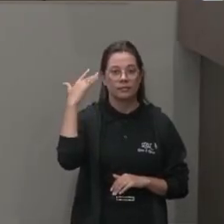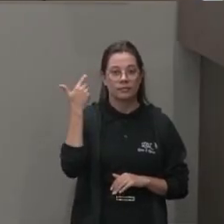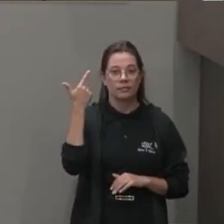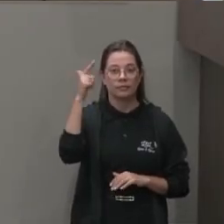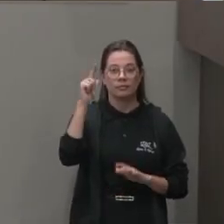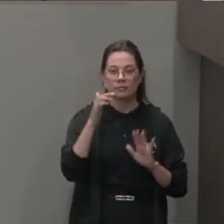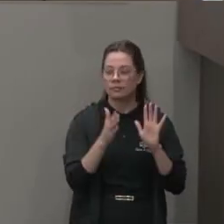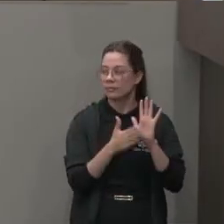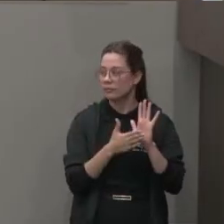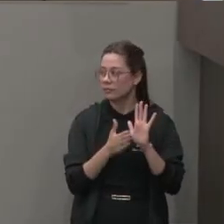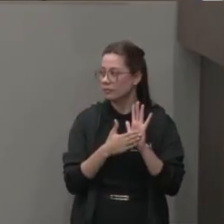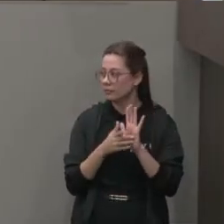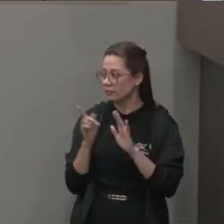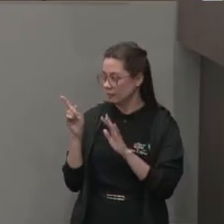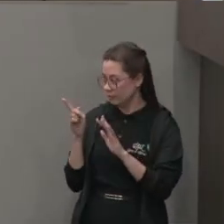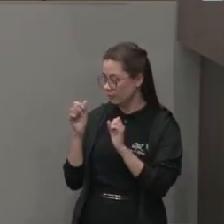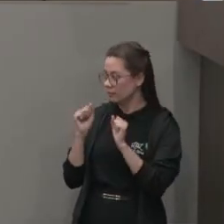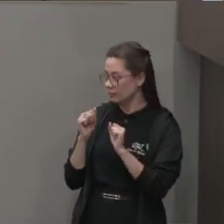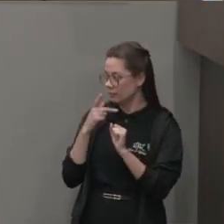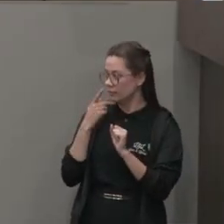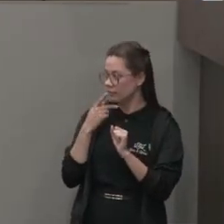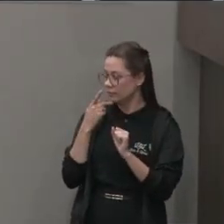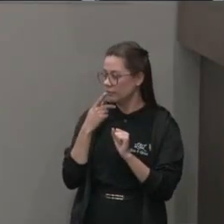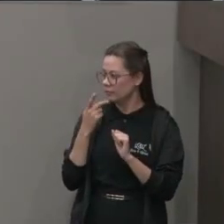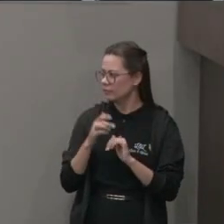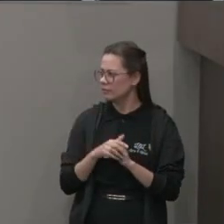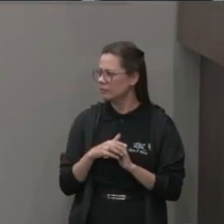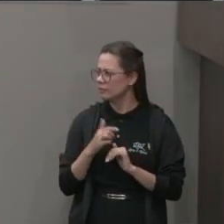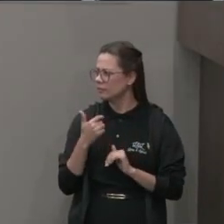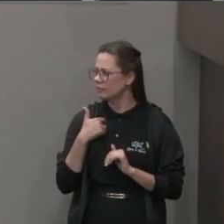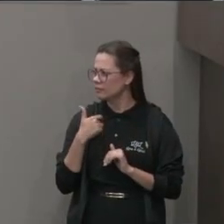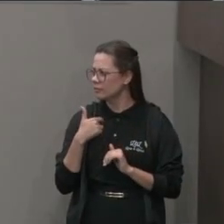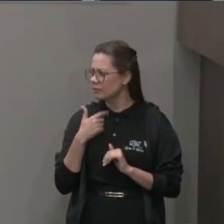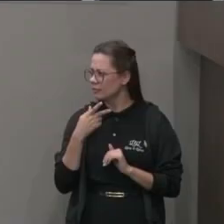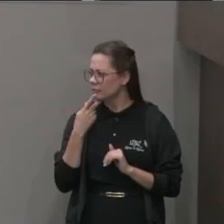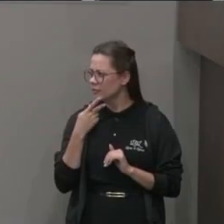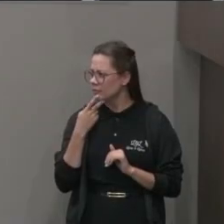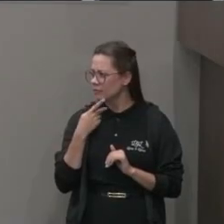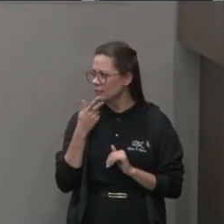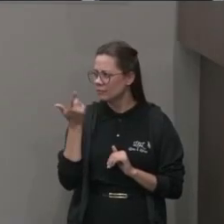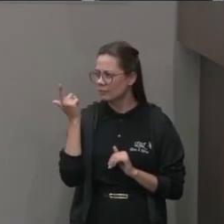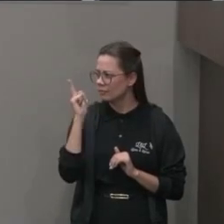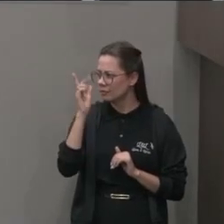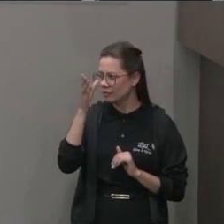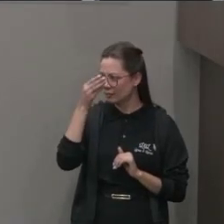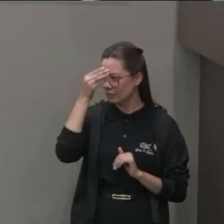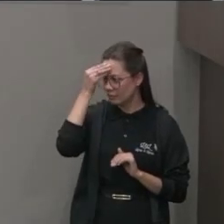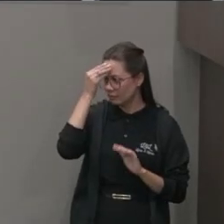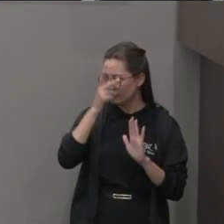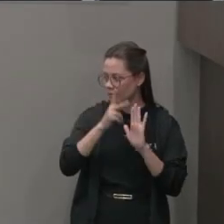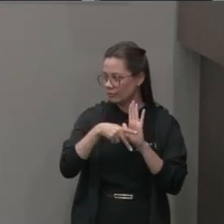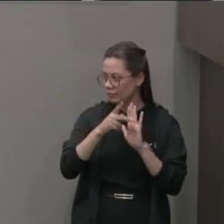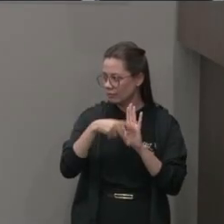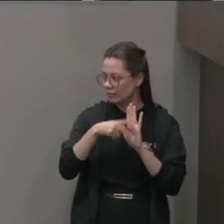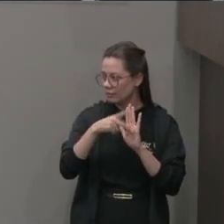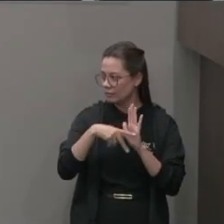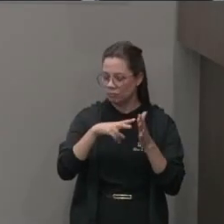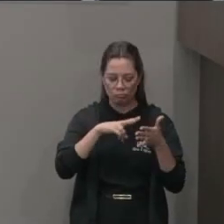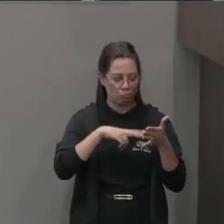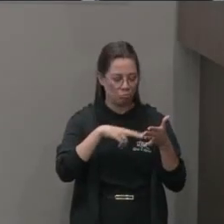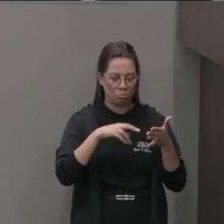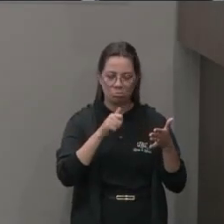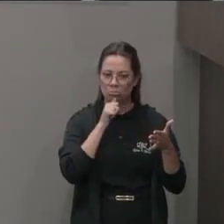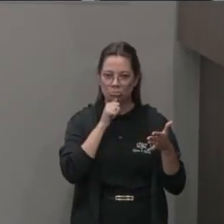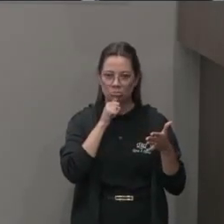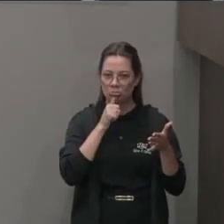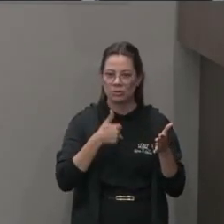Ronaldo, por gentileza, uma parte sua. Concedido. Eu quero dizer que eu não entendi o projeto ainda, pessoal. Eu não cheguei a ler também.